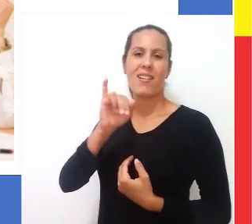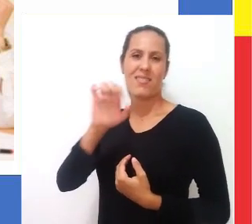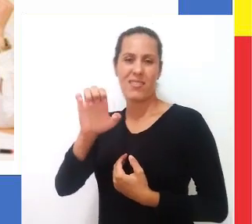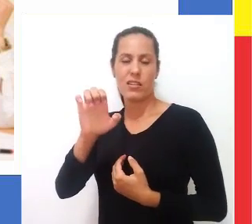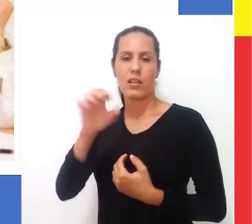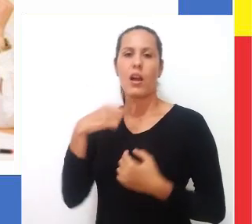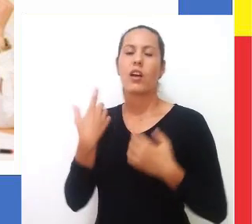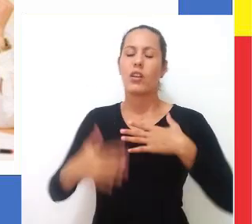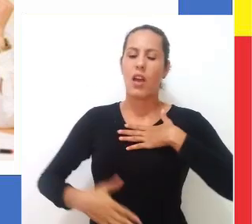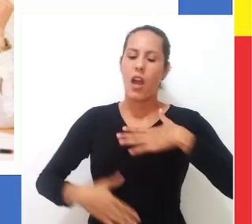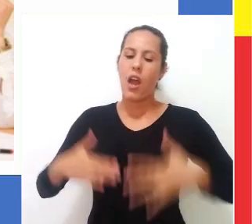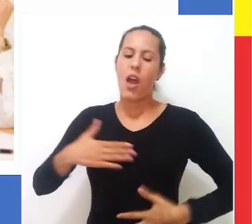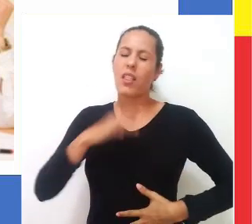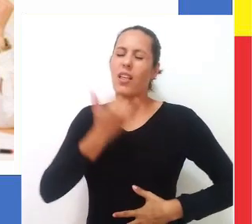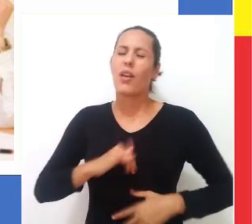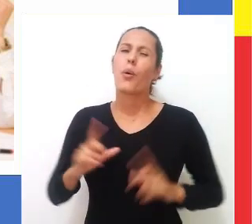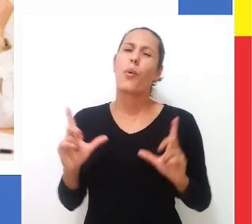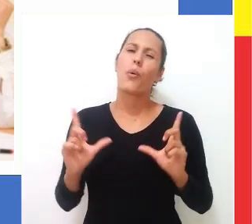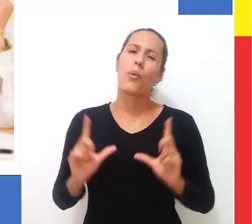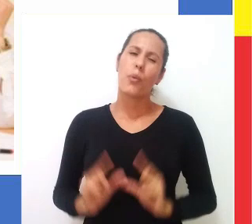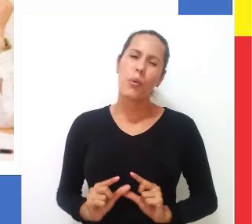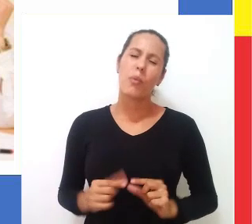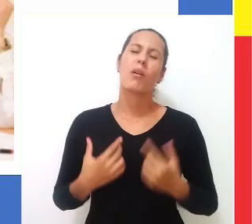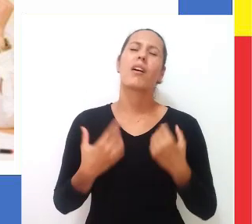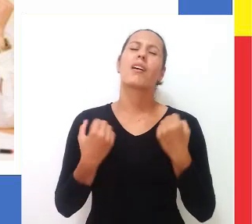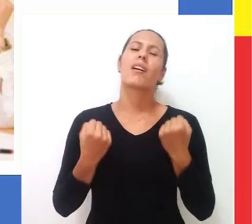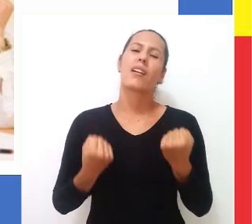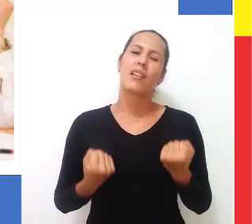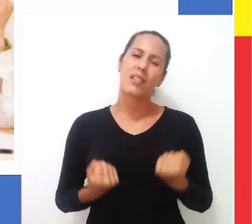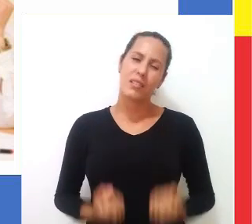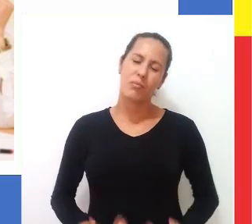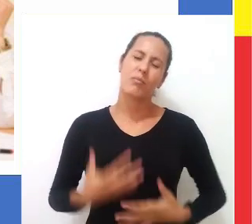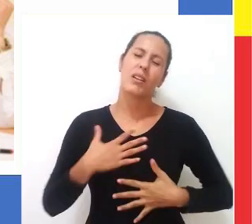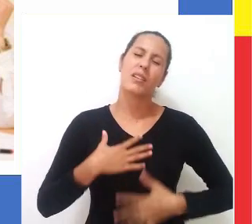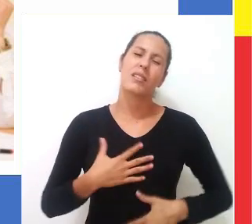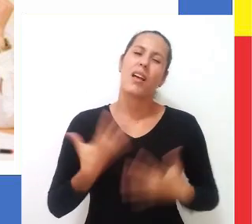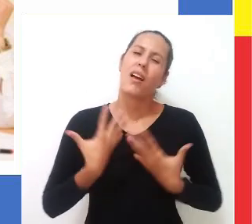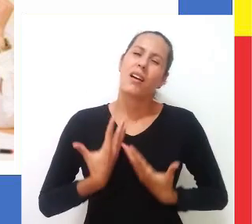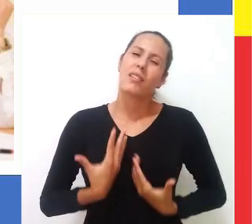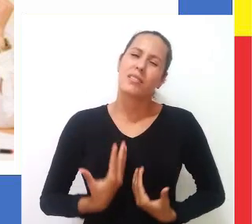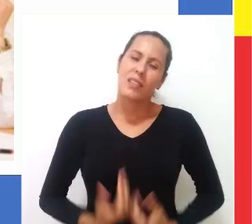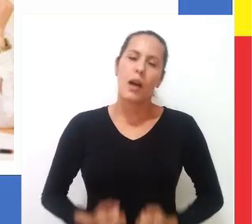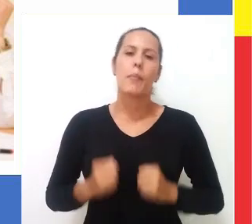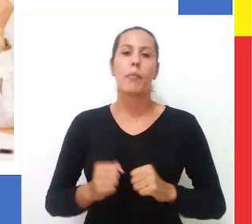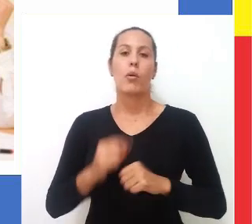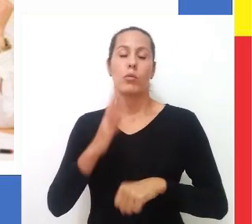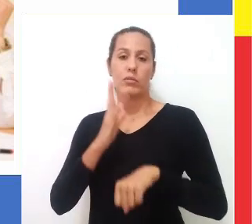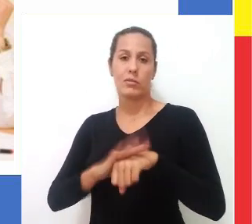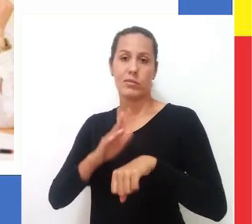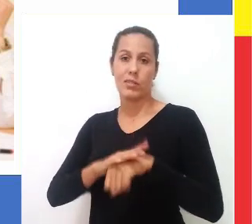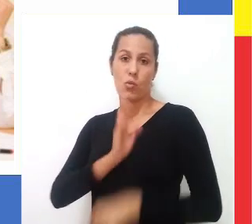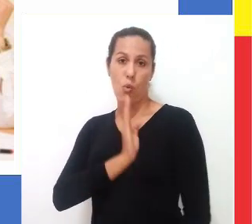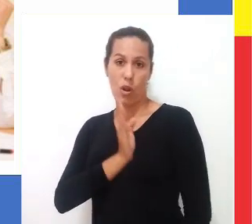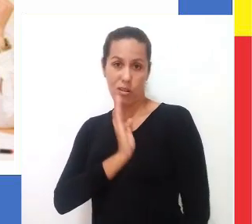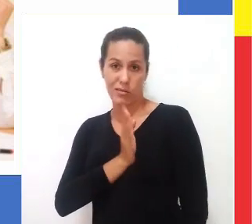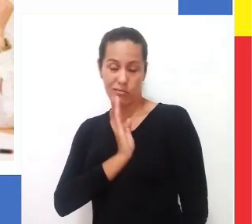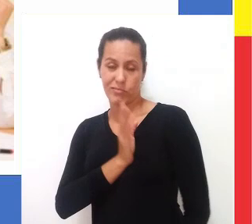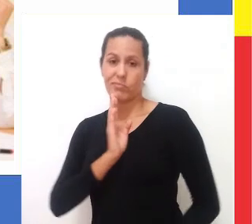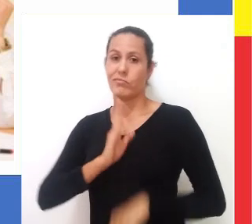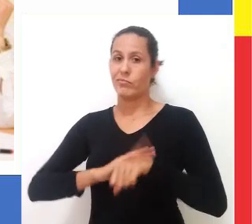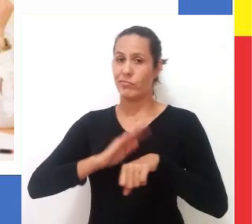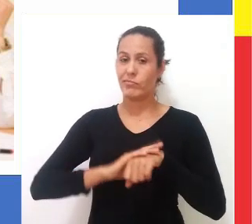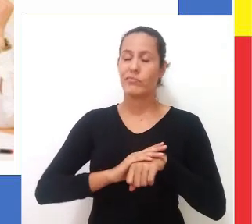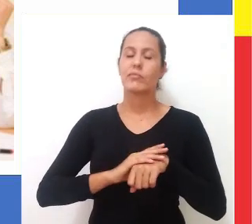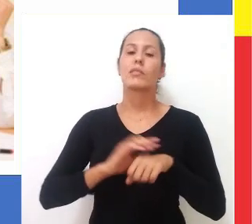dentes, a gente fica com pouca energia, a gente fica se sentindo mais cansado, pode causar também doenças no coração,